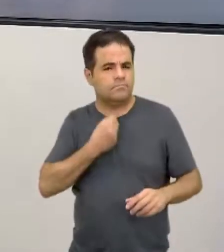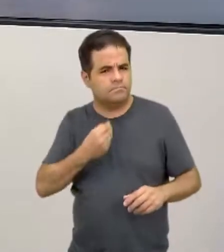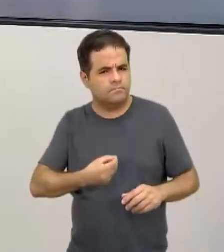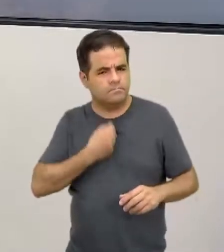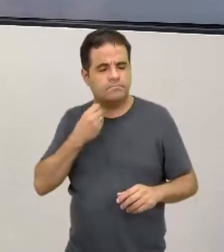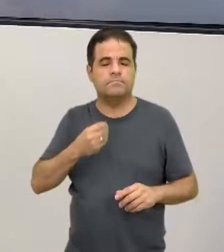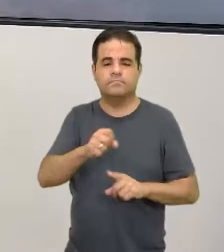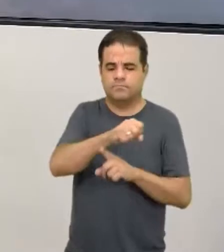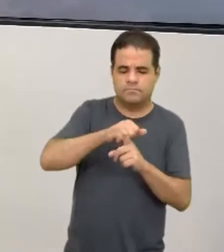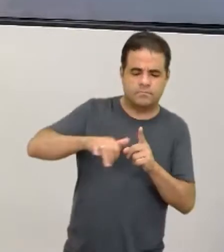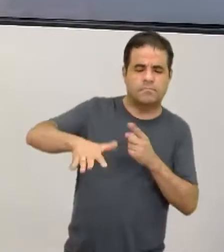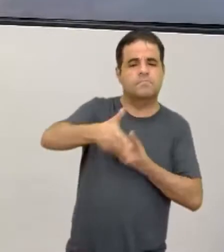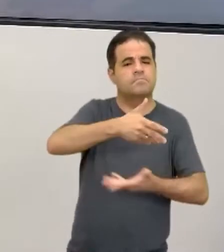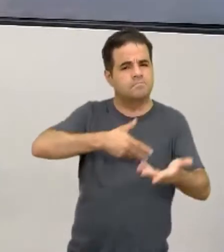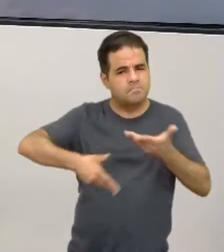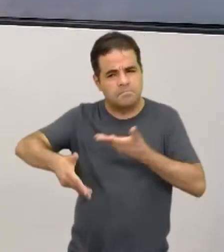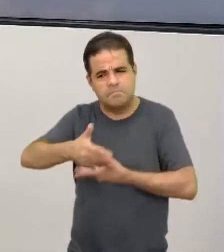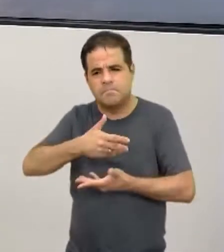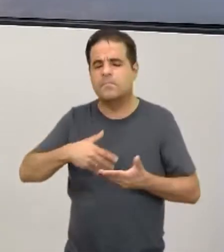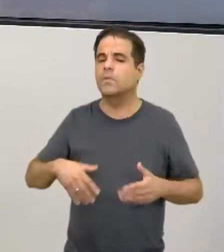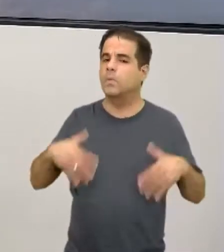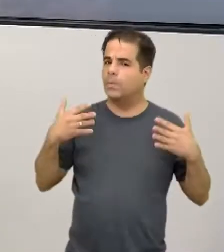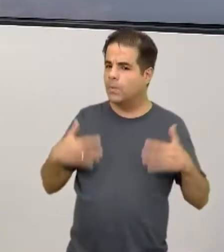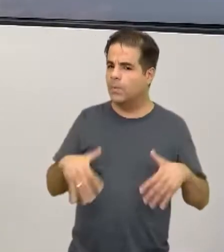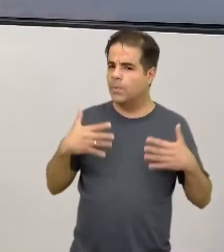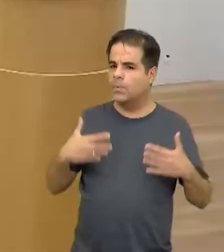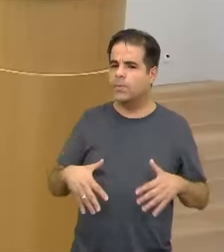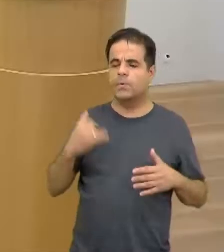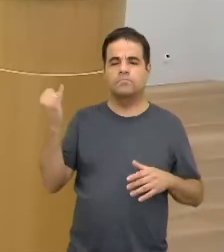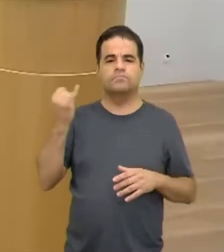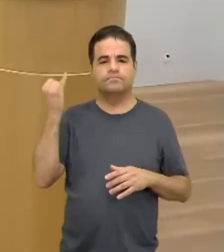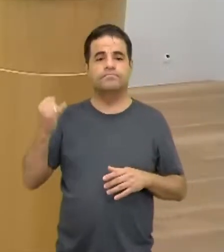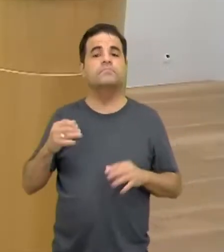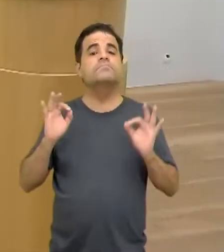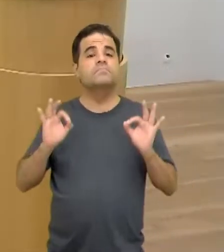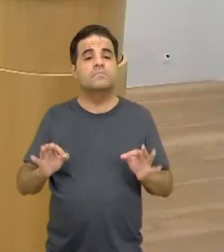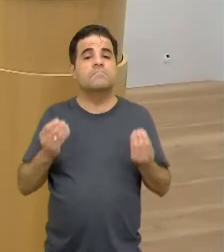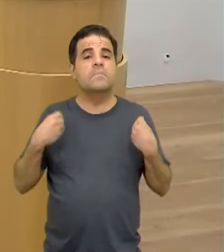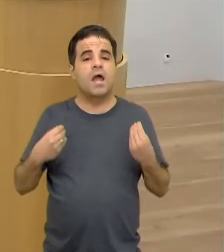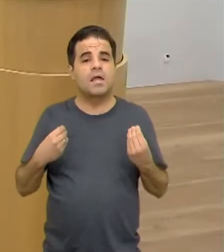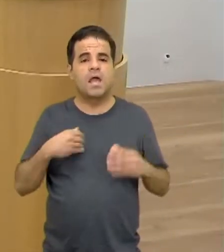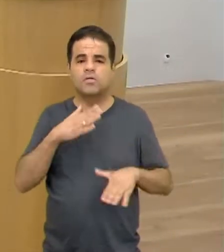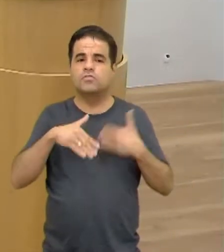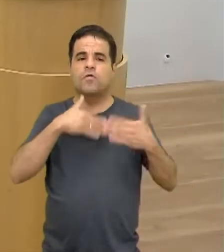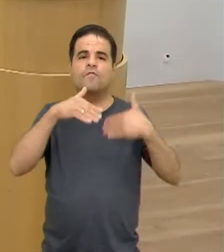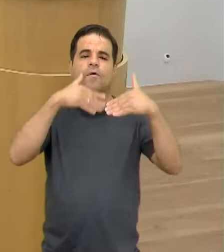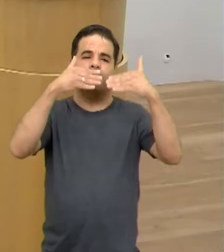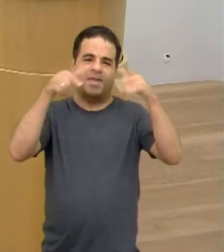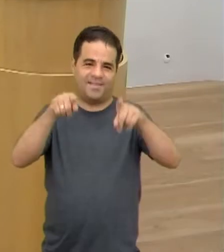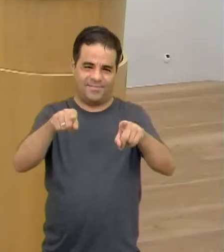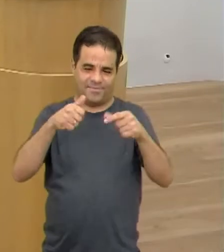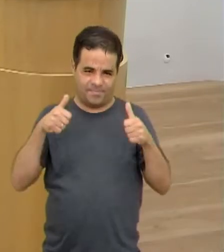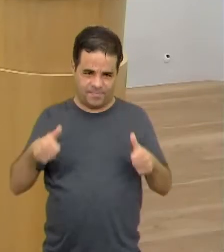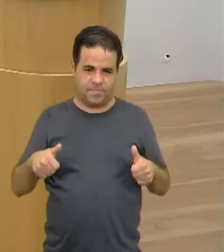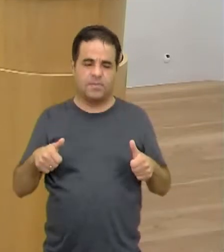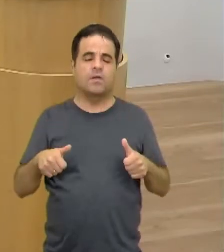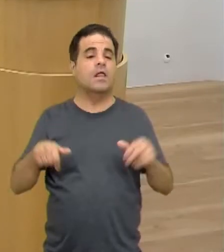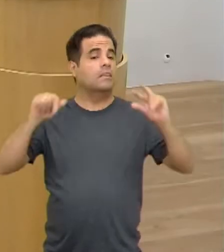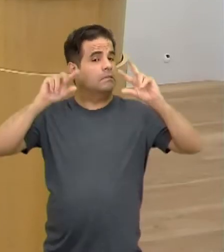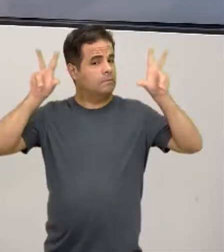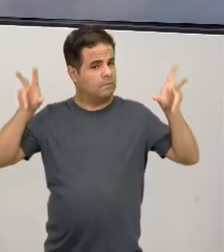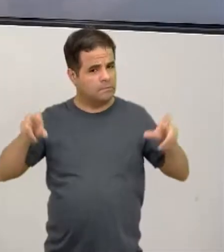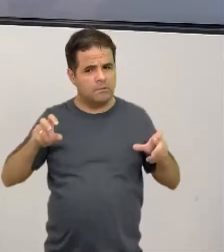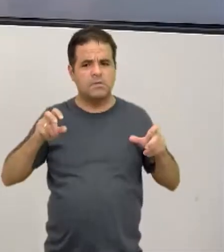convivência, de socialização, foram super importantes justamente também para o desenvolvimento aí das